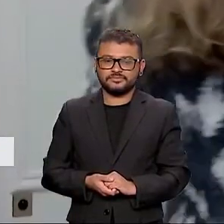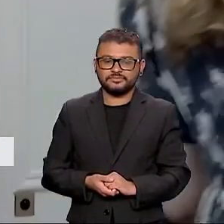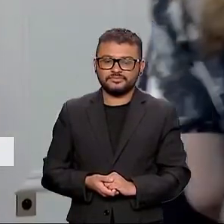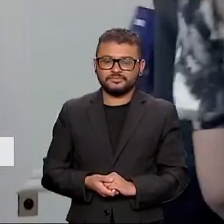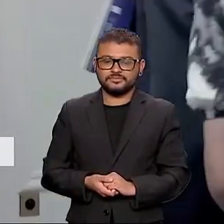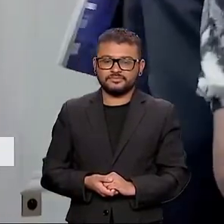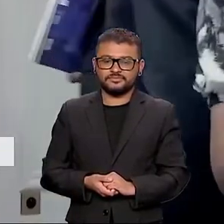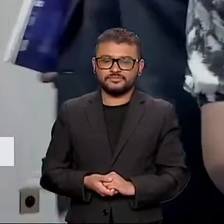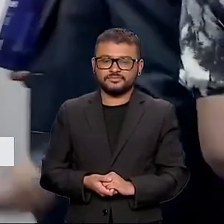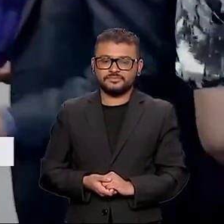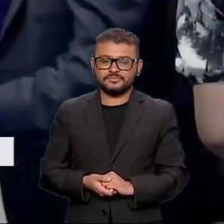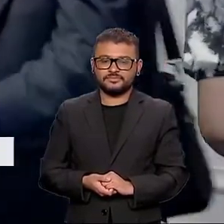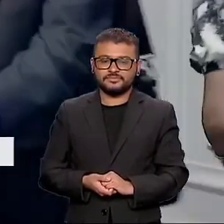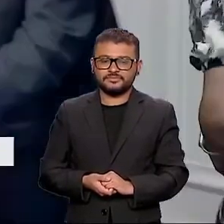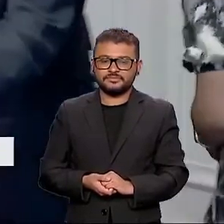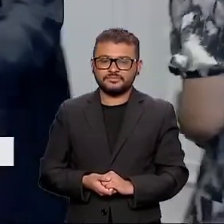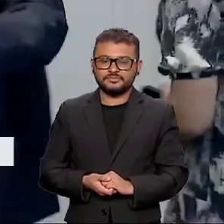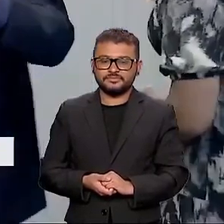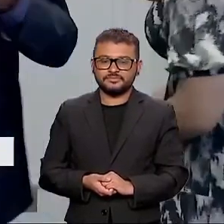Eu te mando a foto, irmão.